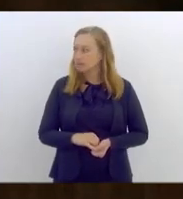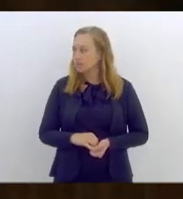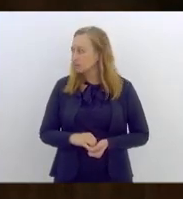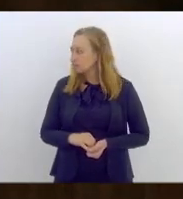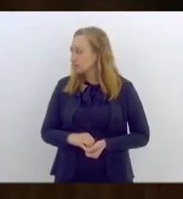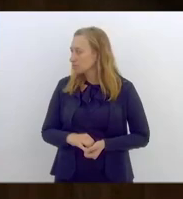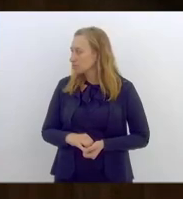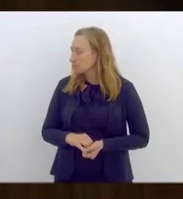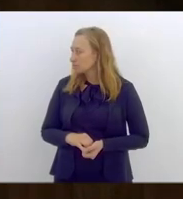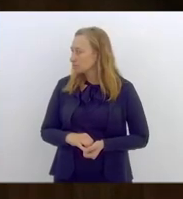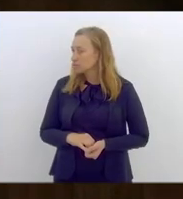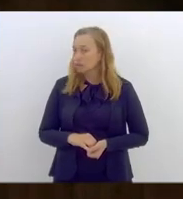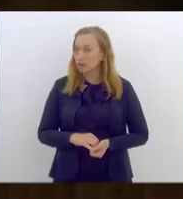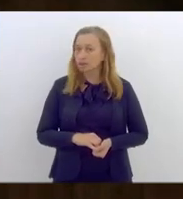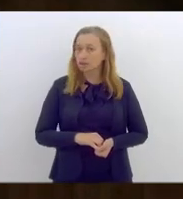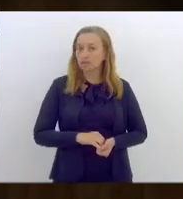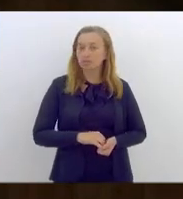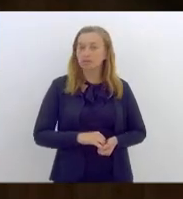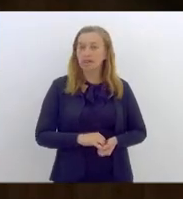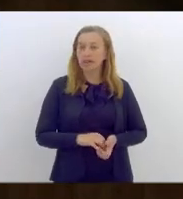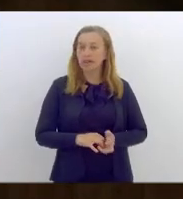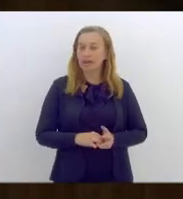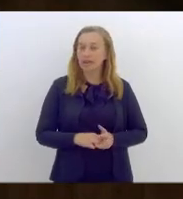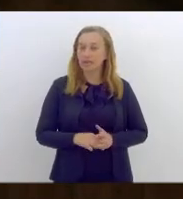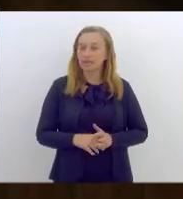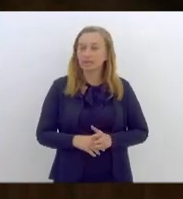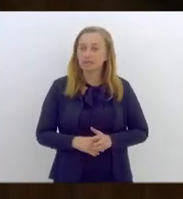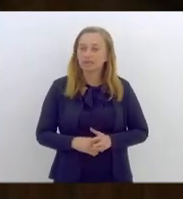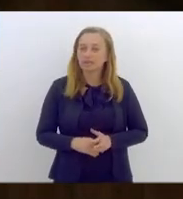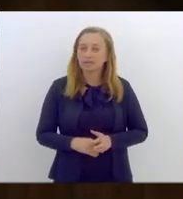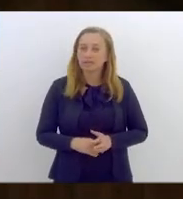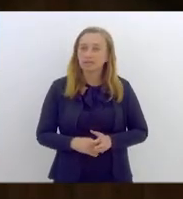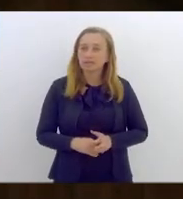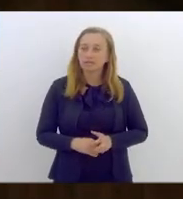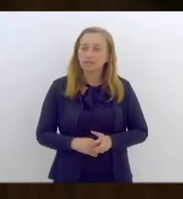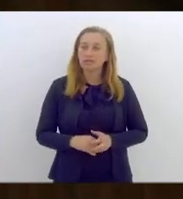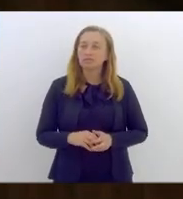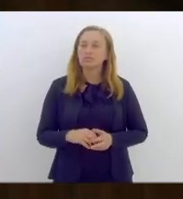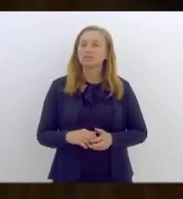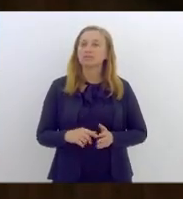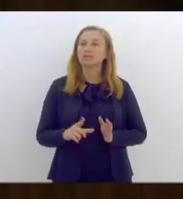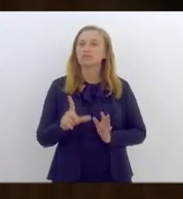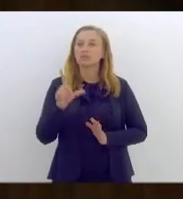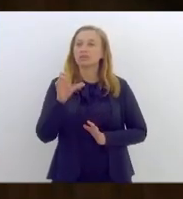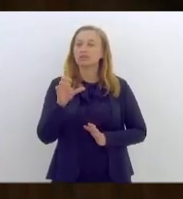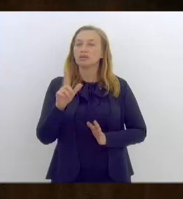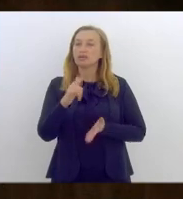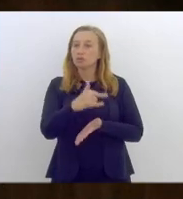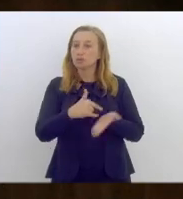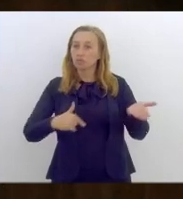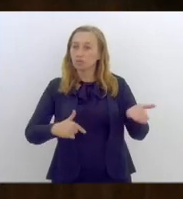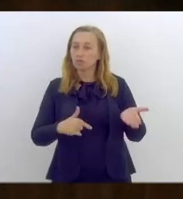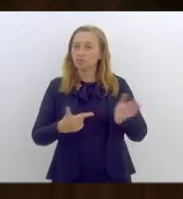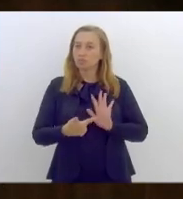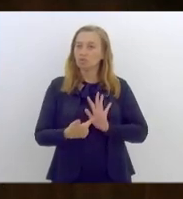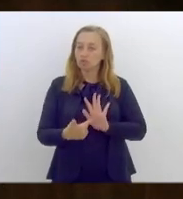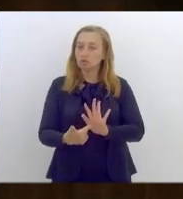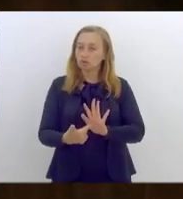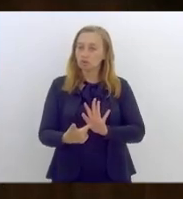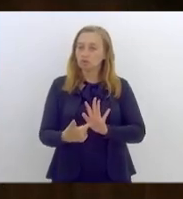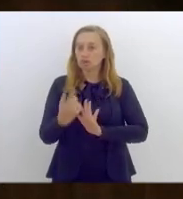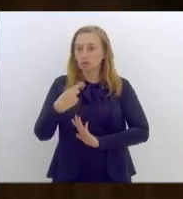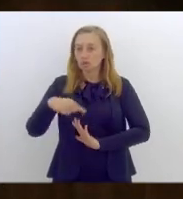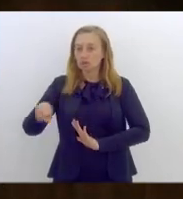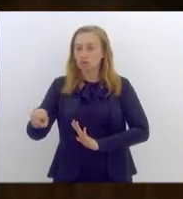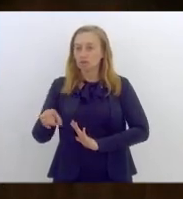Garoto foi para o barrador o laudo diz que ele veio do Lourenço